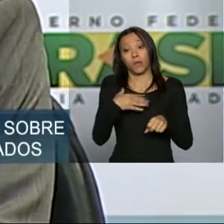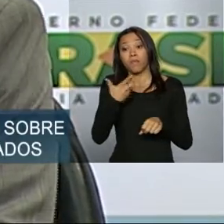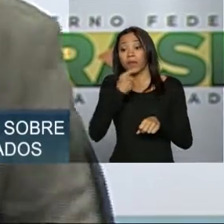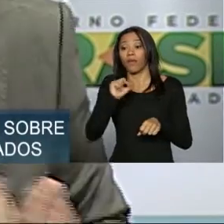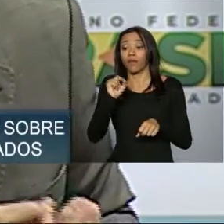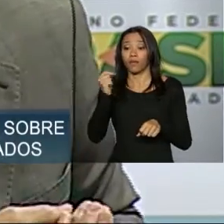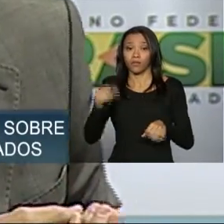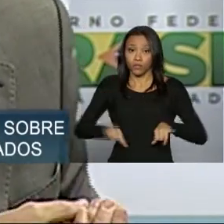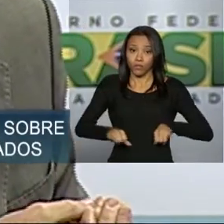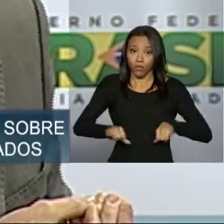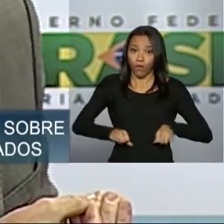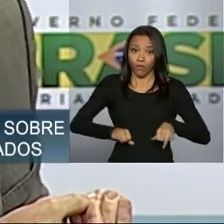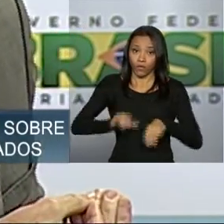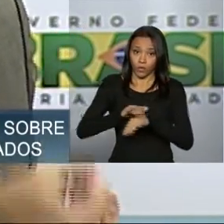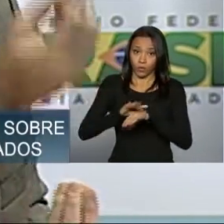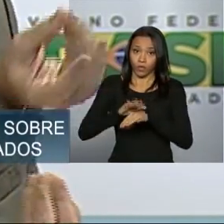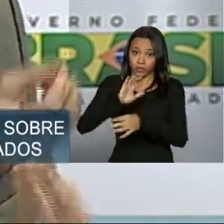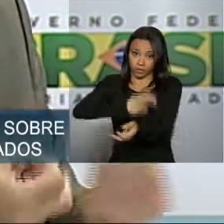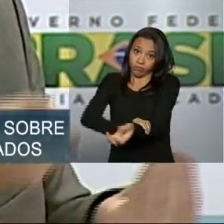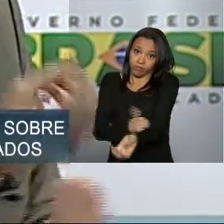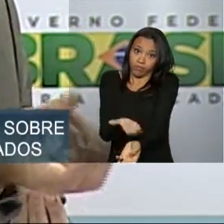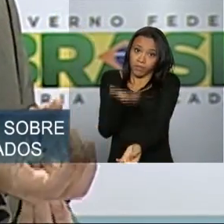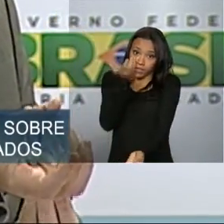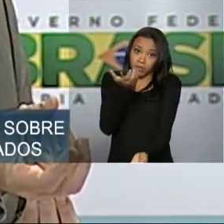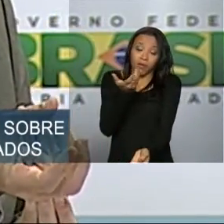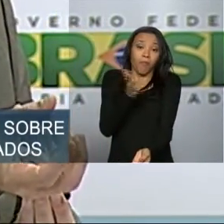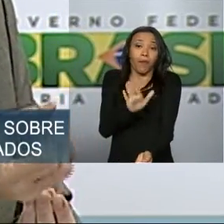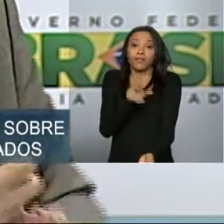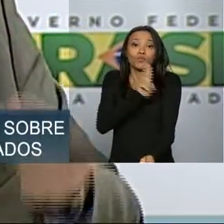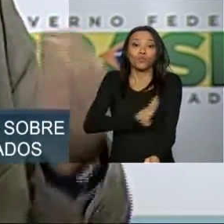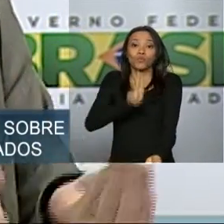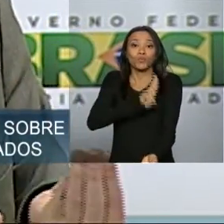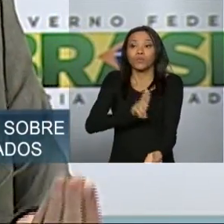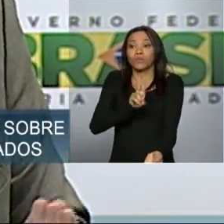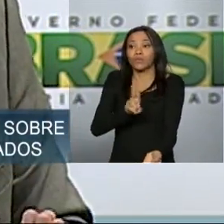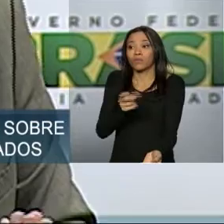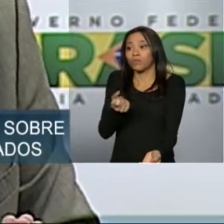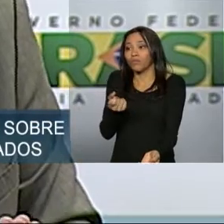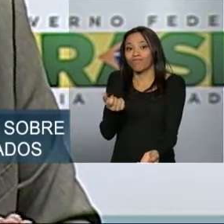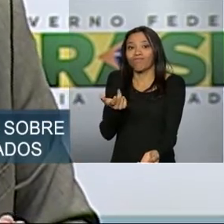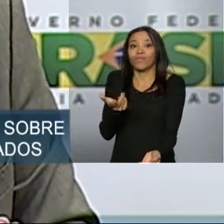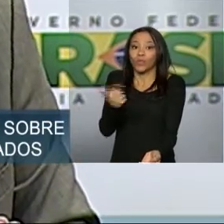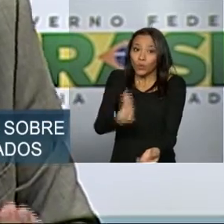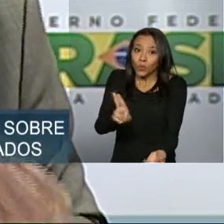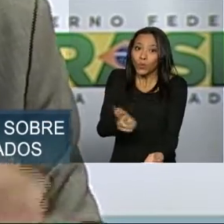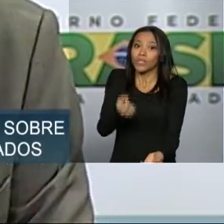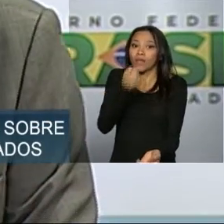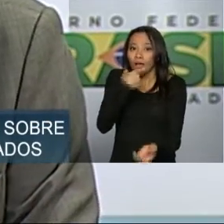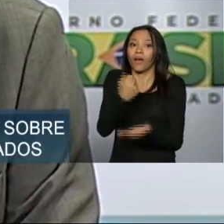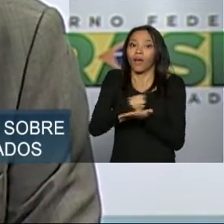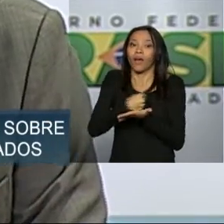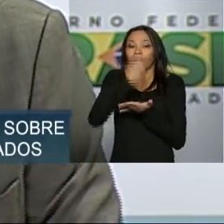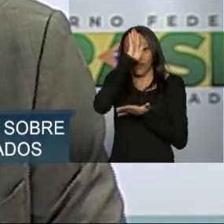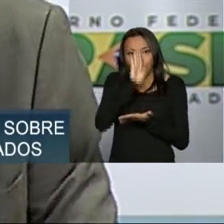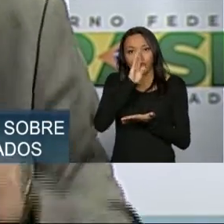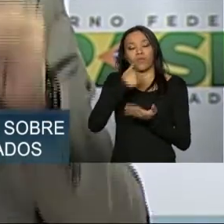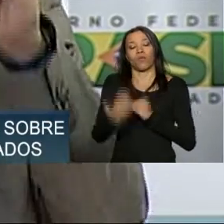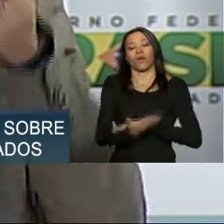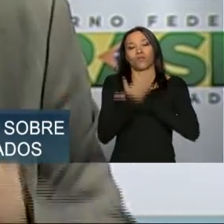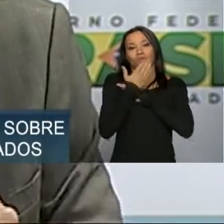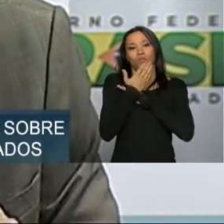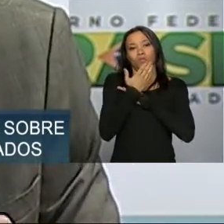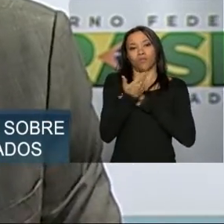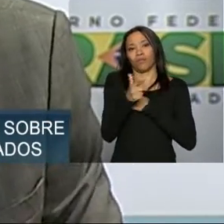hipertensas, mas que não conseguiam comprar um remédio, porque usavam planos de saúde, por exemplo, um medicamento para hipertensão gratuita. Então, essa é uma